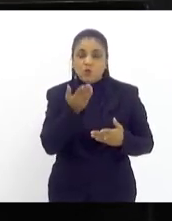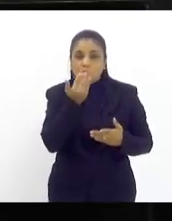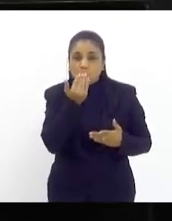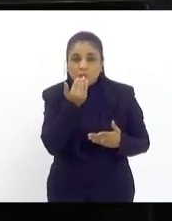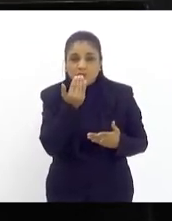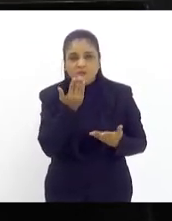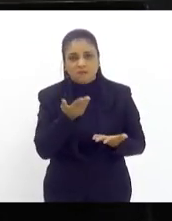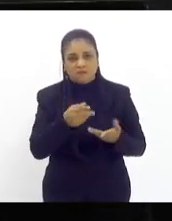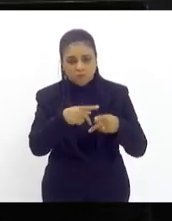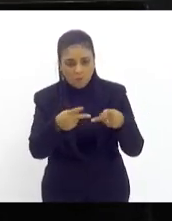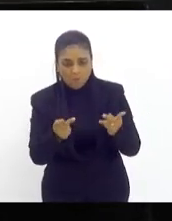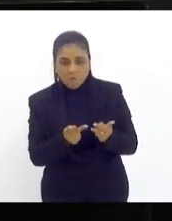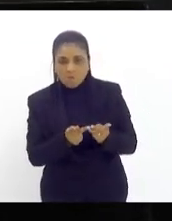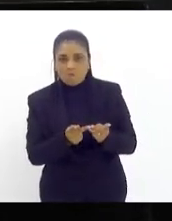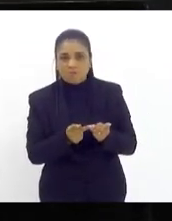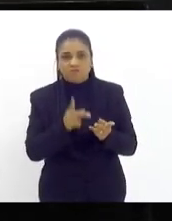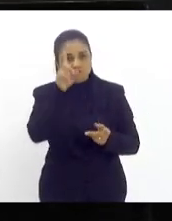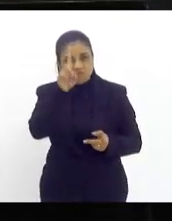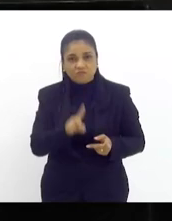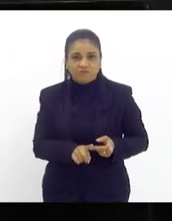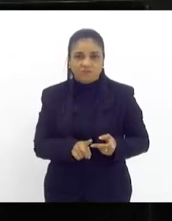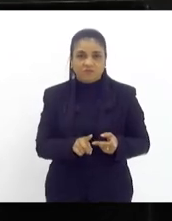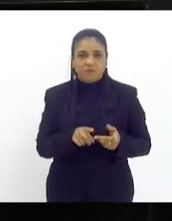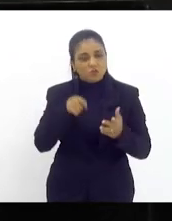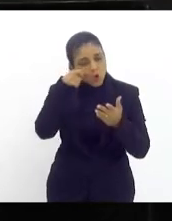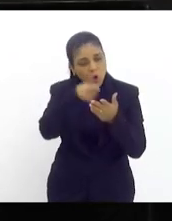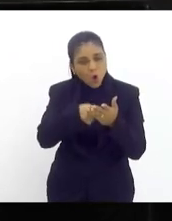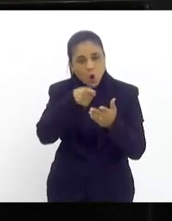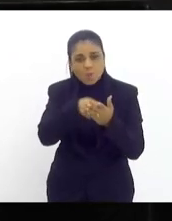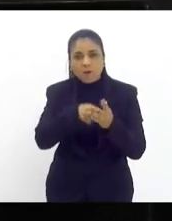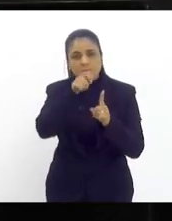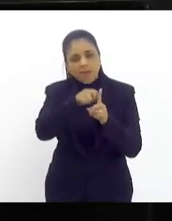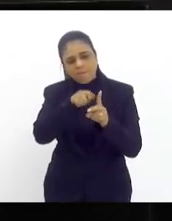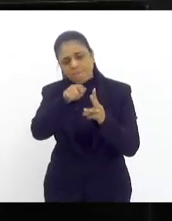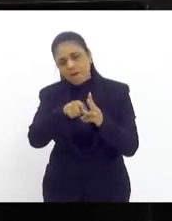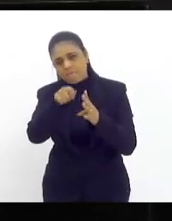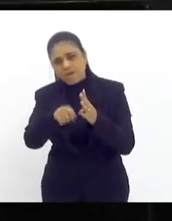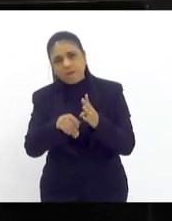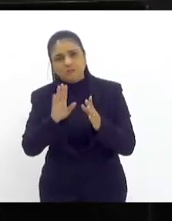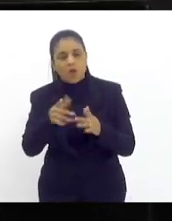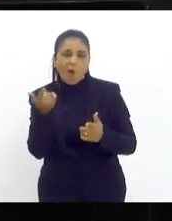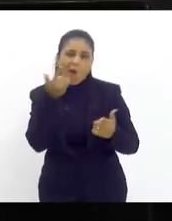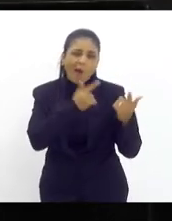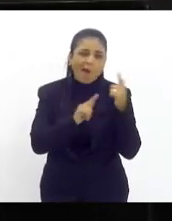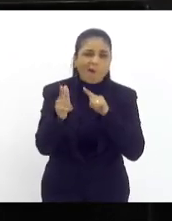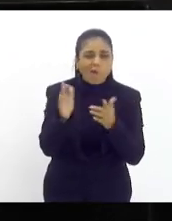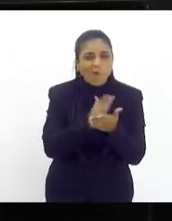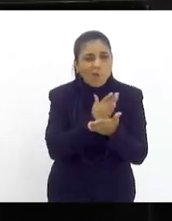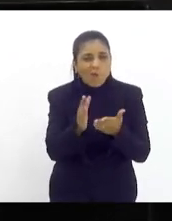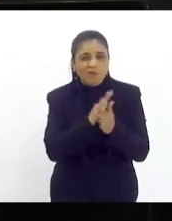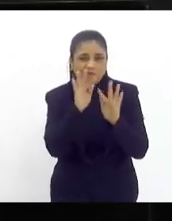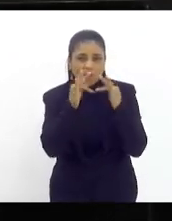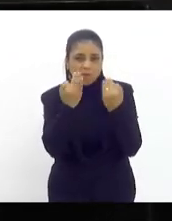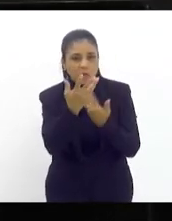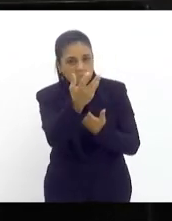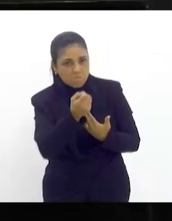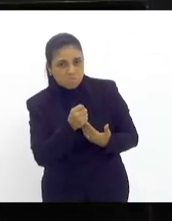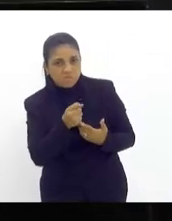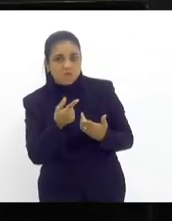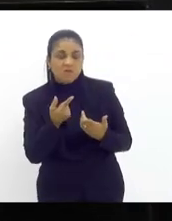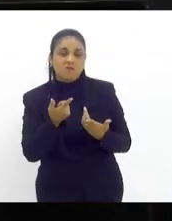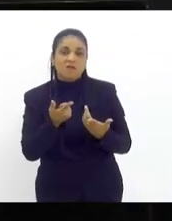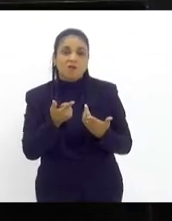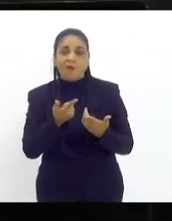no prato a gente cobrando isso aqui há meses conseguimos uma pequena Vitória porque algumas famílias receberam mas muitas outras